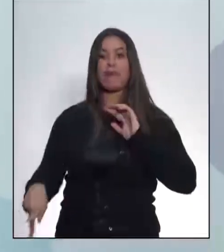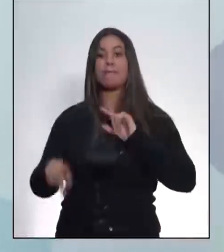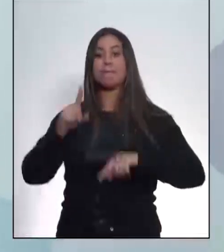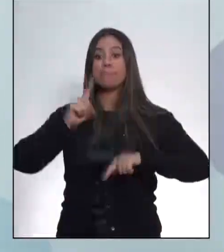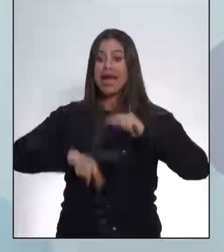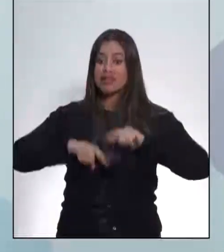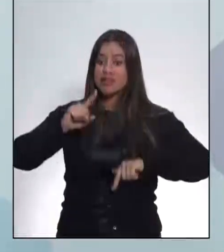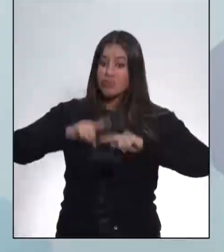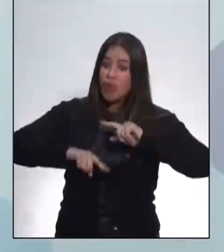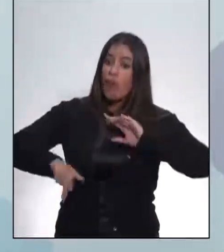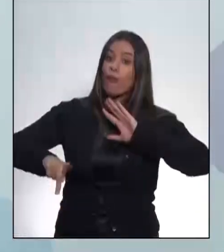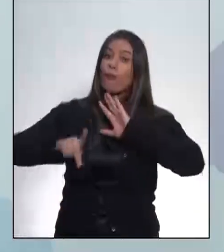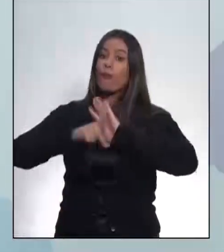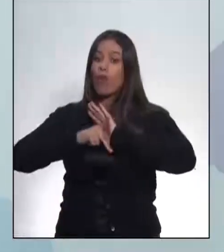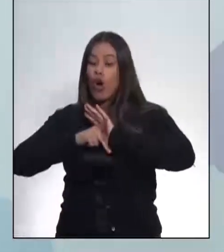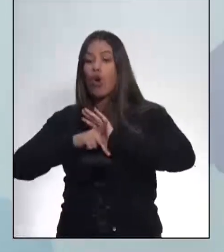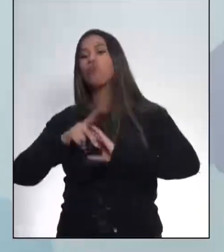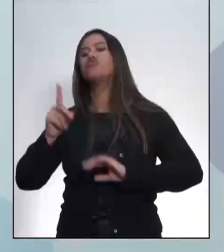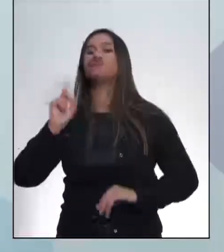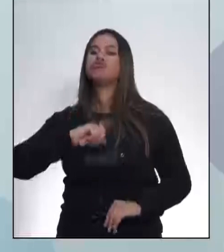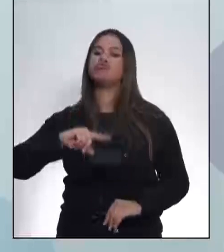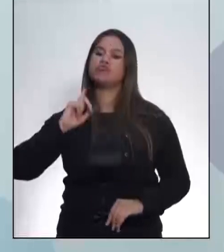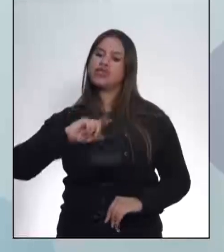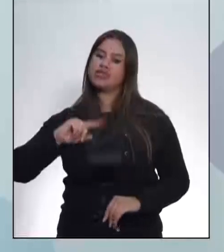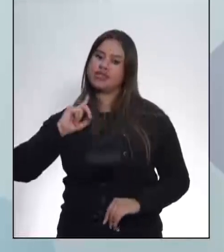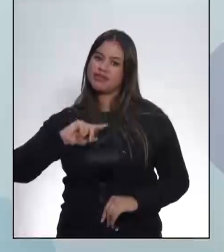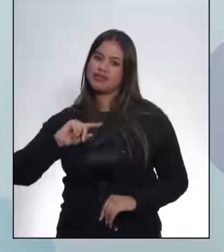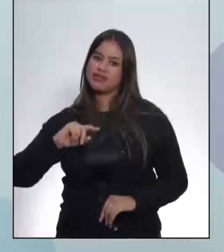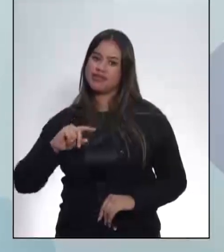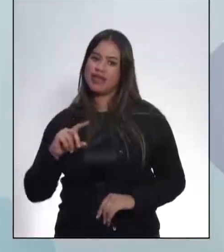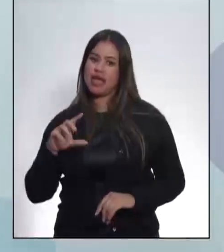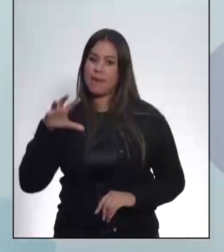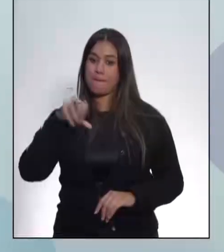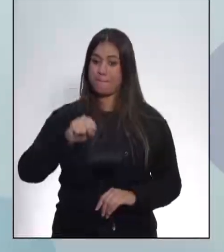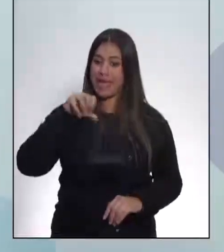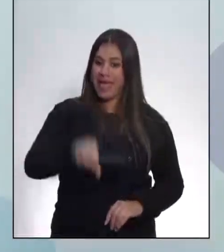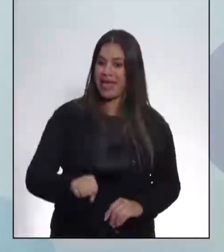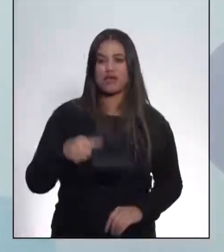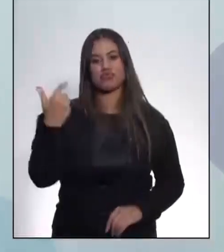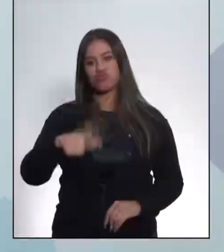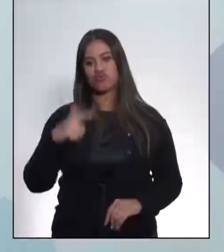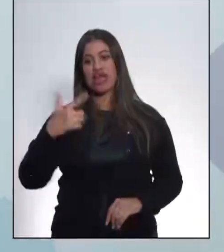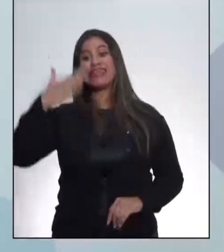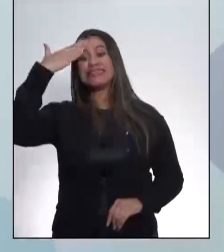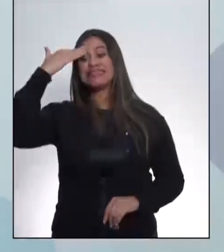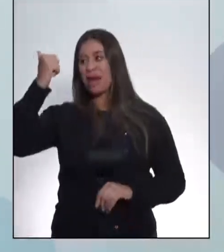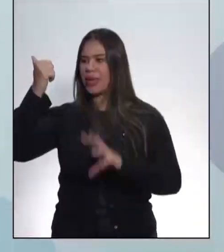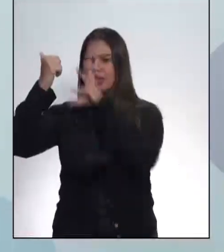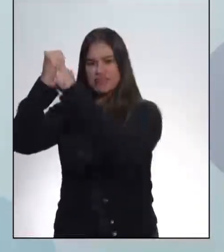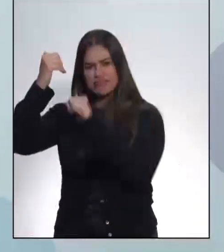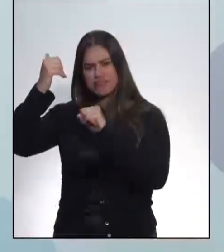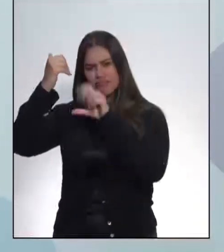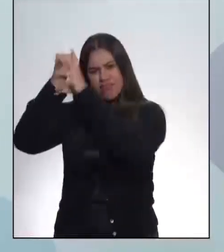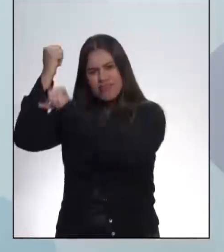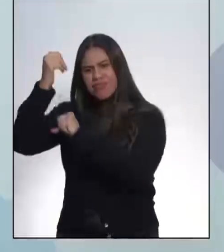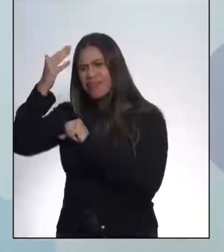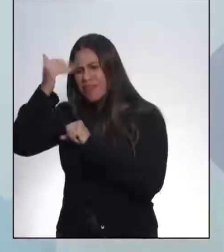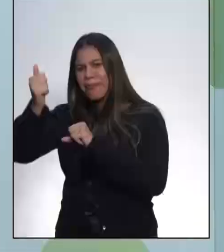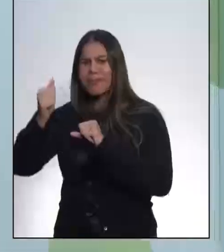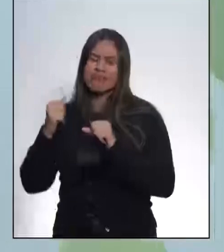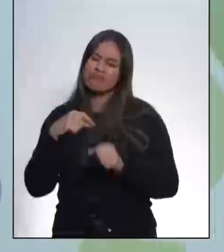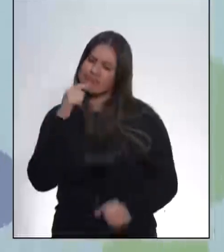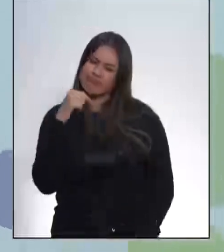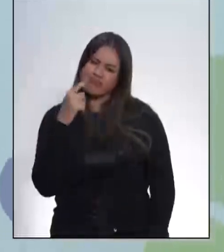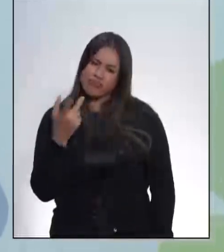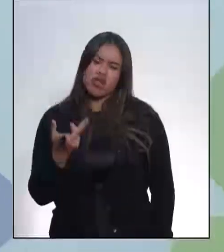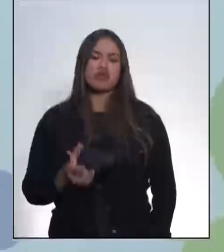o queijo, é o saber fazer o queijo, que você não pega na mão. É um patrimônio imaterial ou intangível, que você não tange, tudo bem? Muito bem.